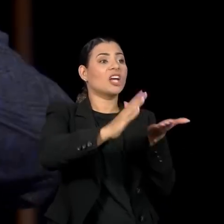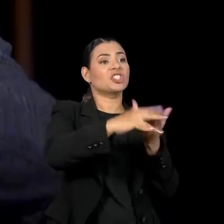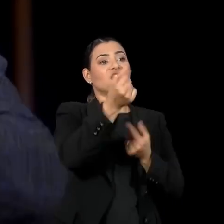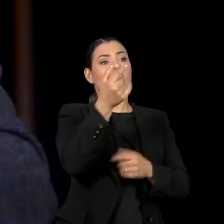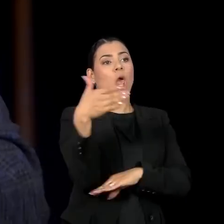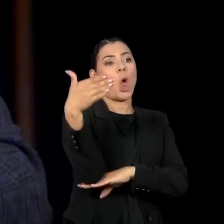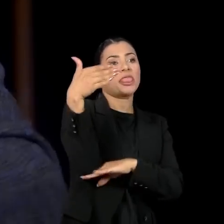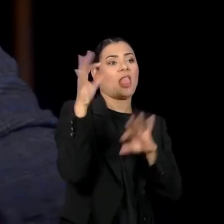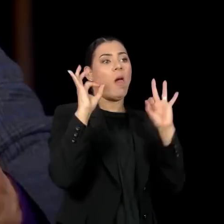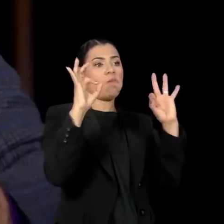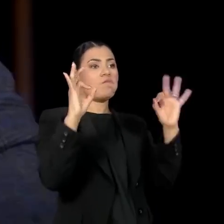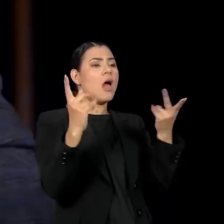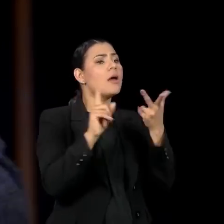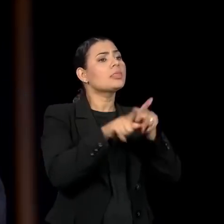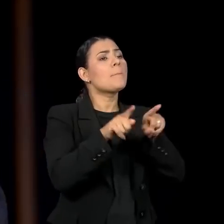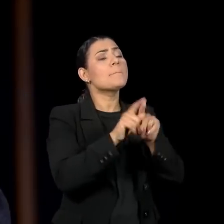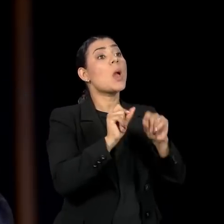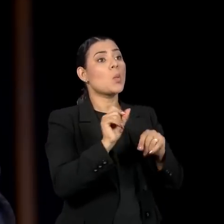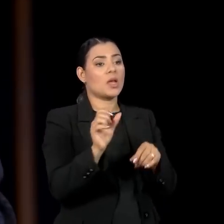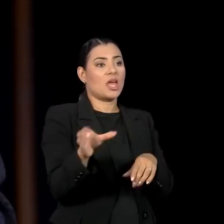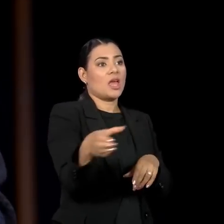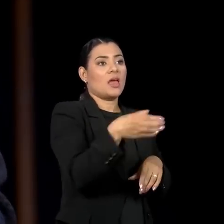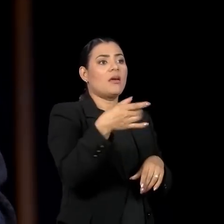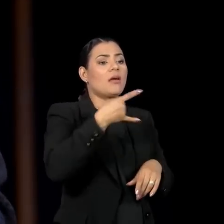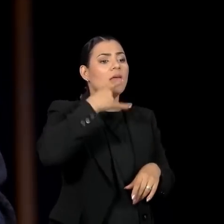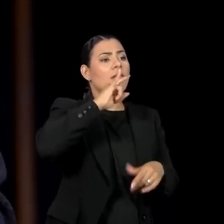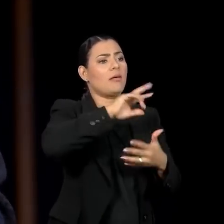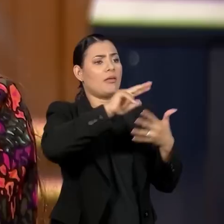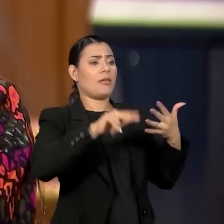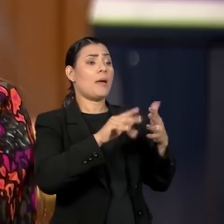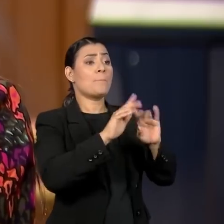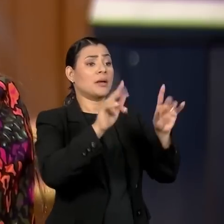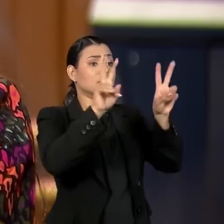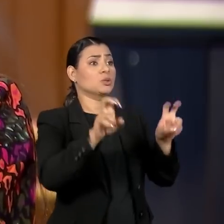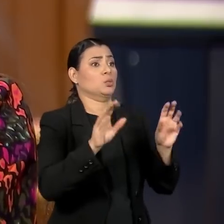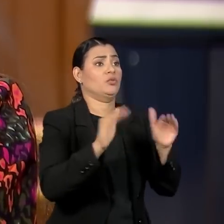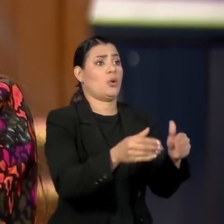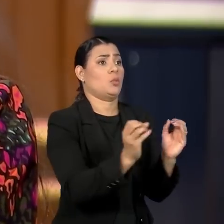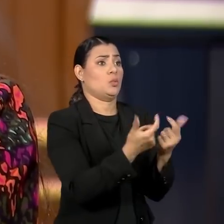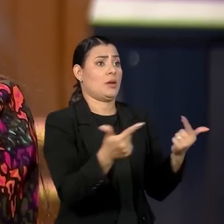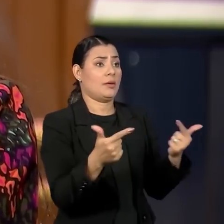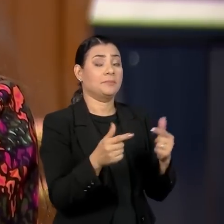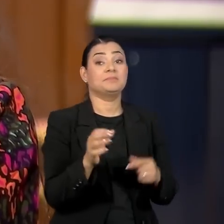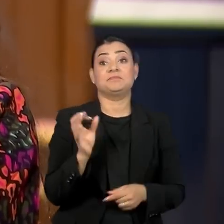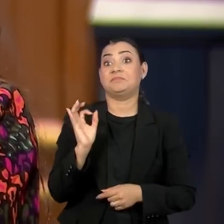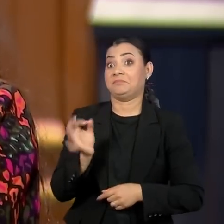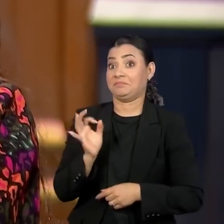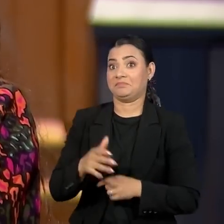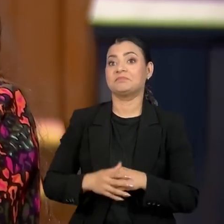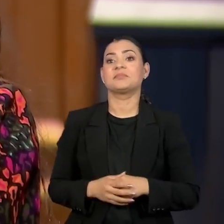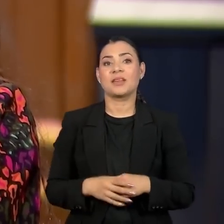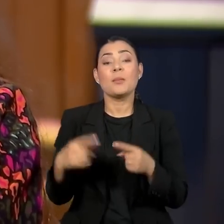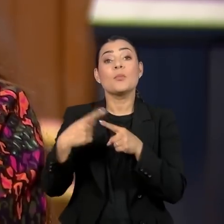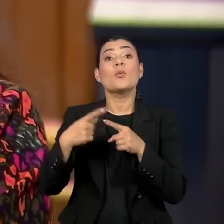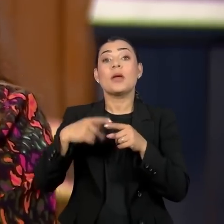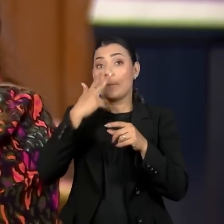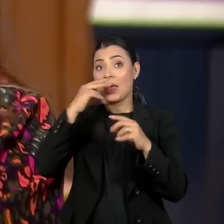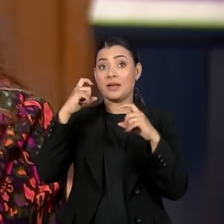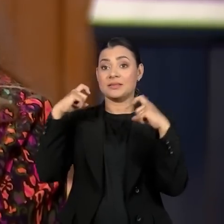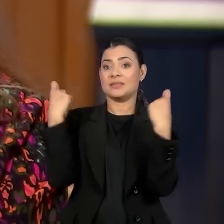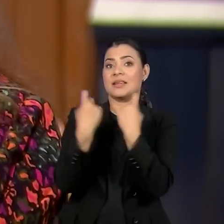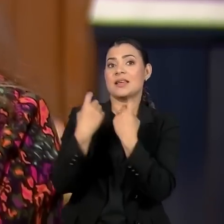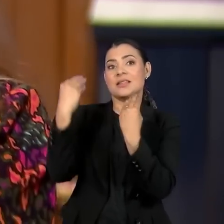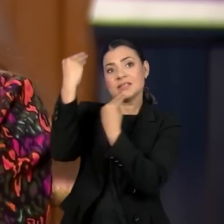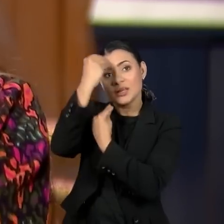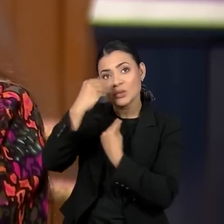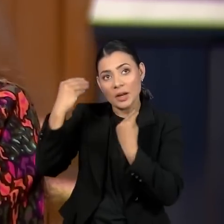hotel, com drink, com jantar e não falam desse assunto. É porque eu acho que a gente tem essa ideia de que a nossa sexualidade, o